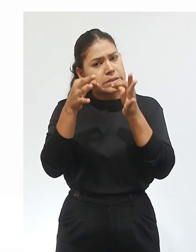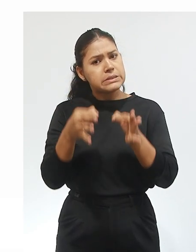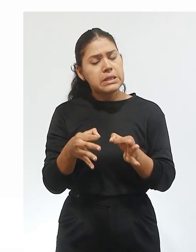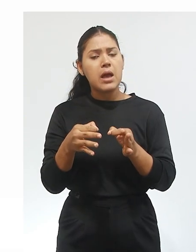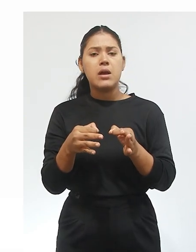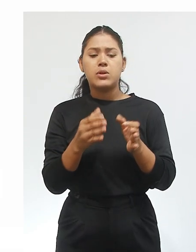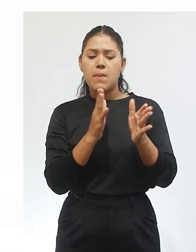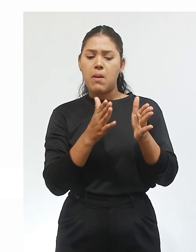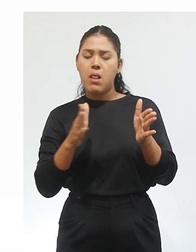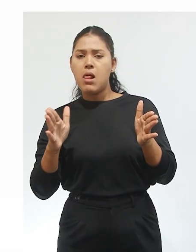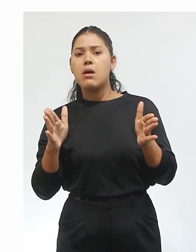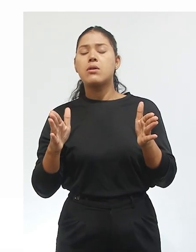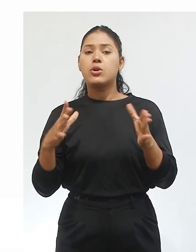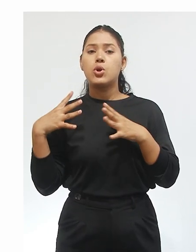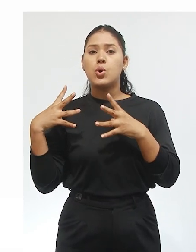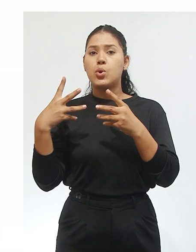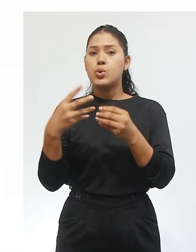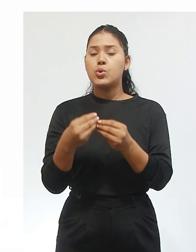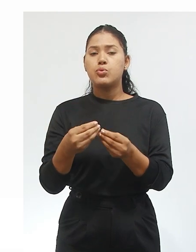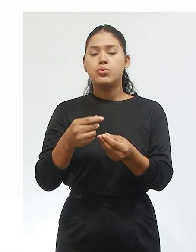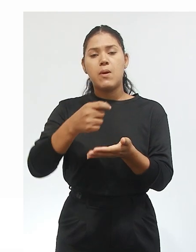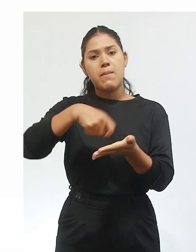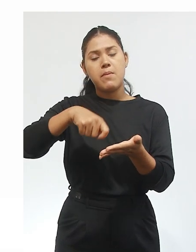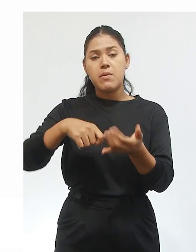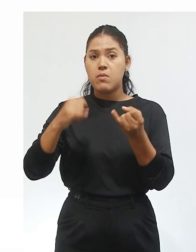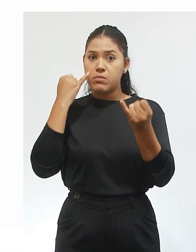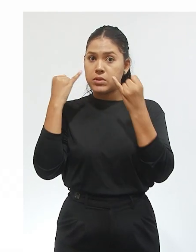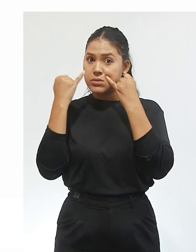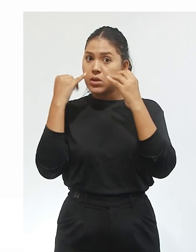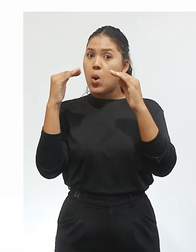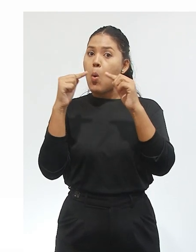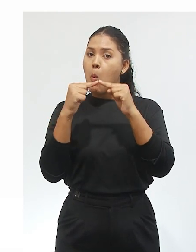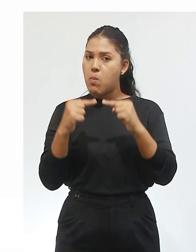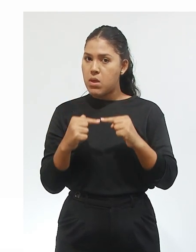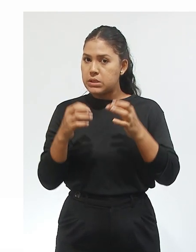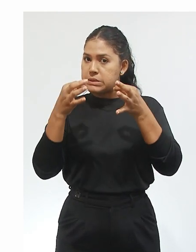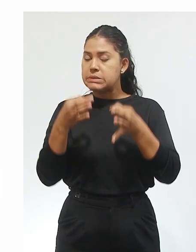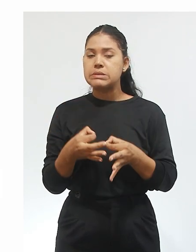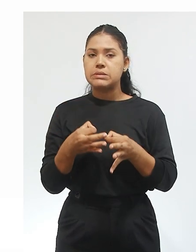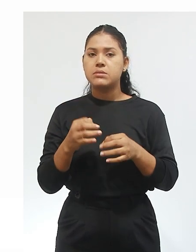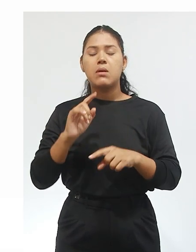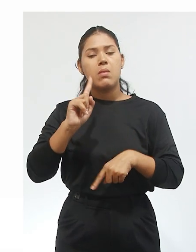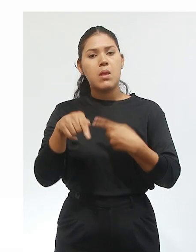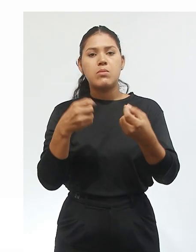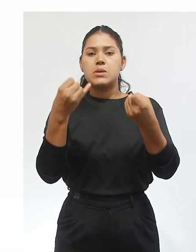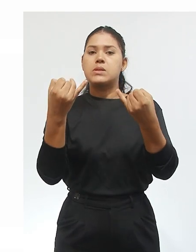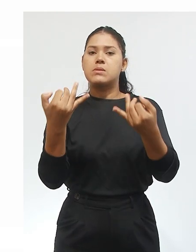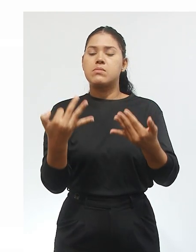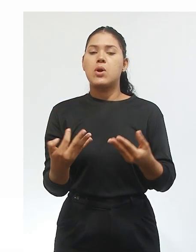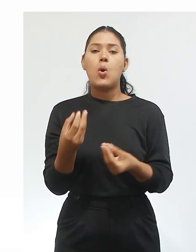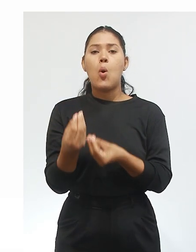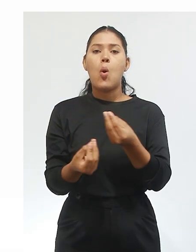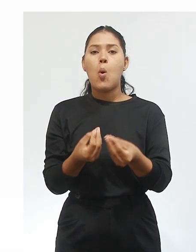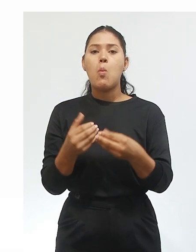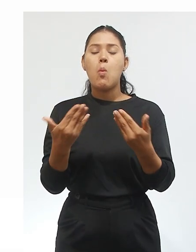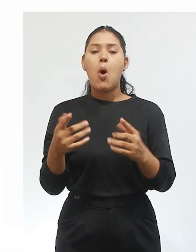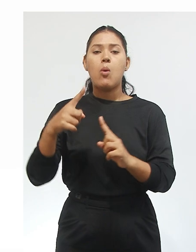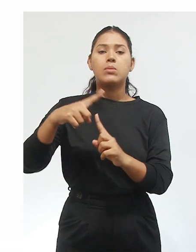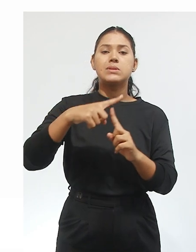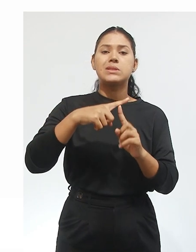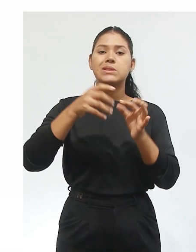escriturações contábeis. E lógico que essa escrituração deve ser uniforme, tá? E nós vamos ver, inclusive, quais são os livros obrigatórios.